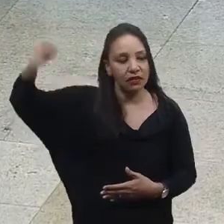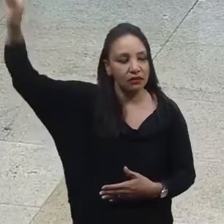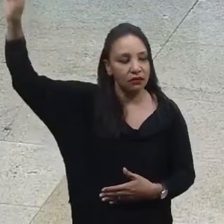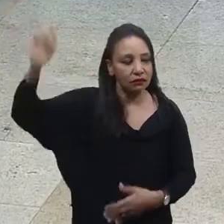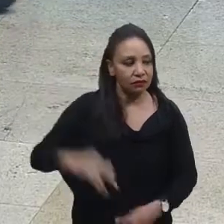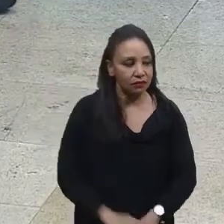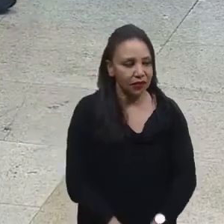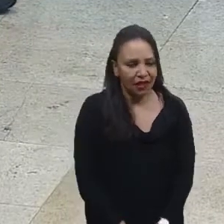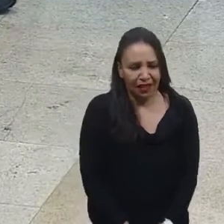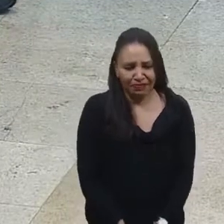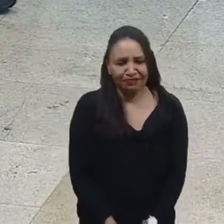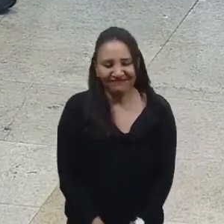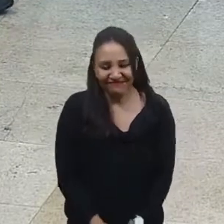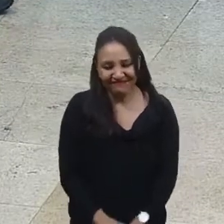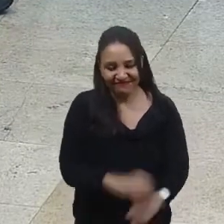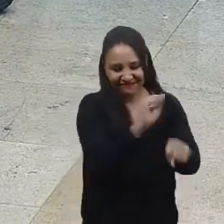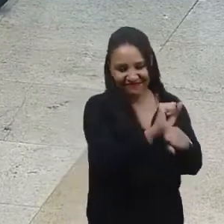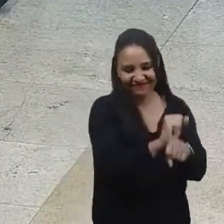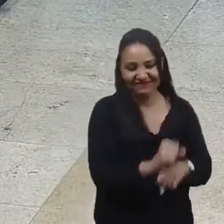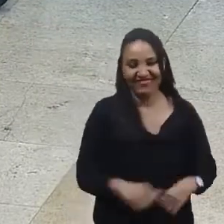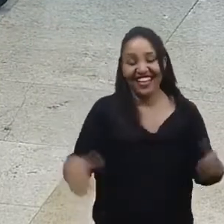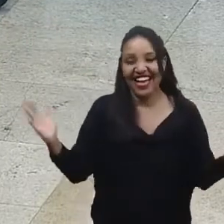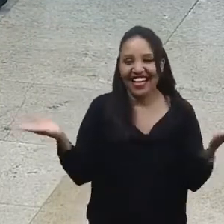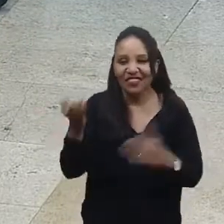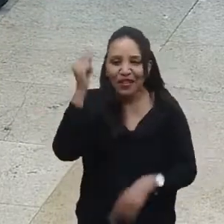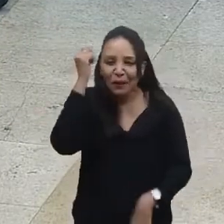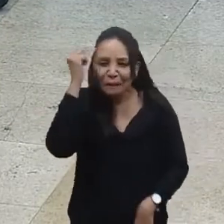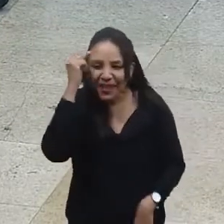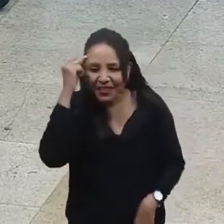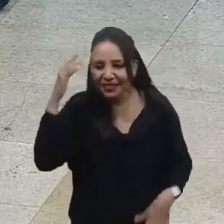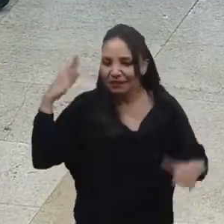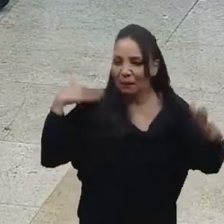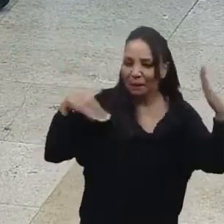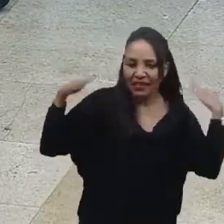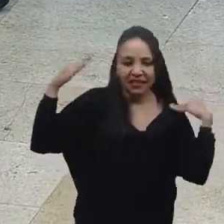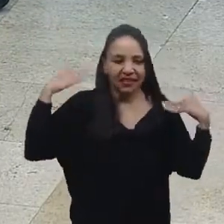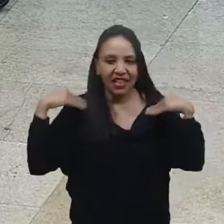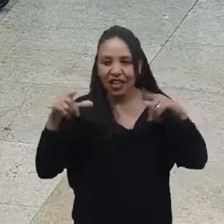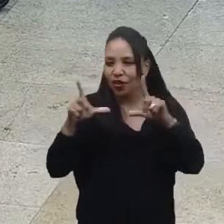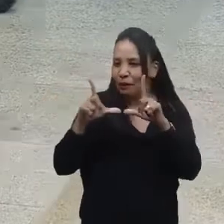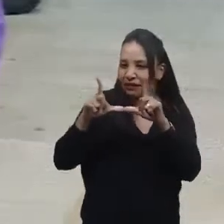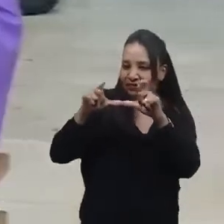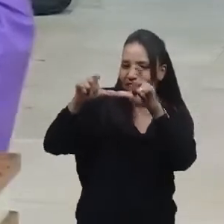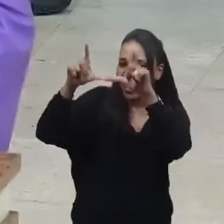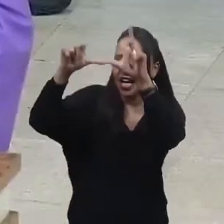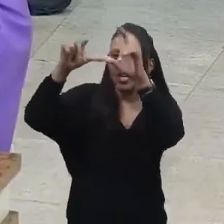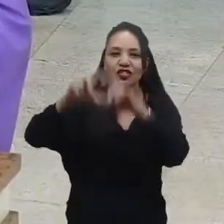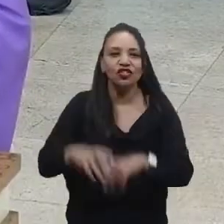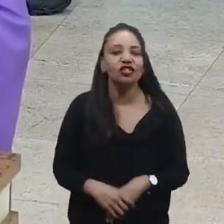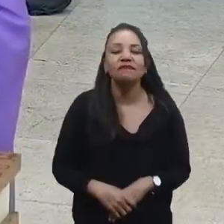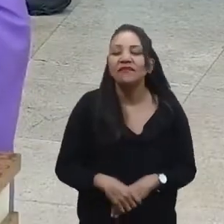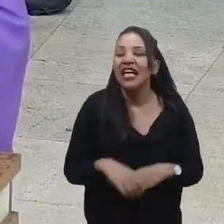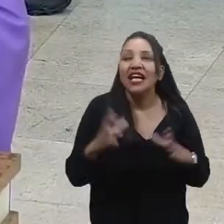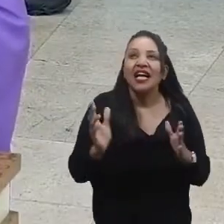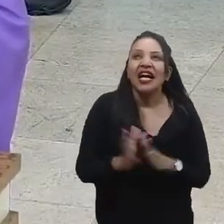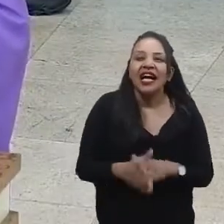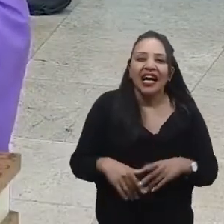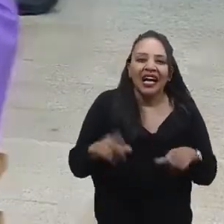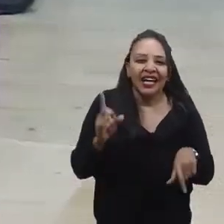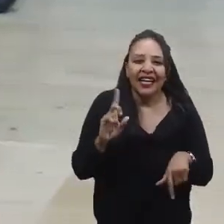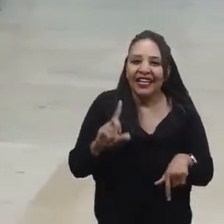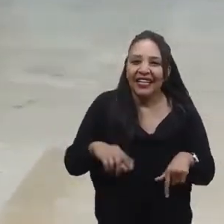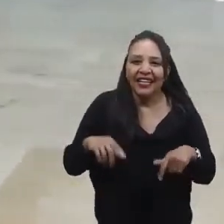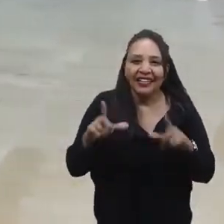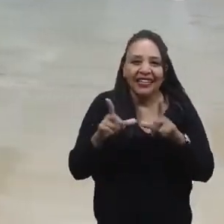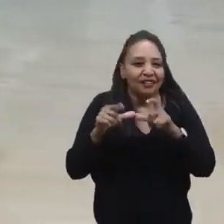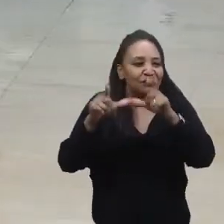é imagine um passeio imagine uma viagem dos sonhos aquela viagem que você planejar aquela